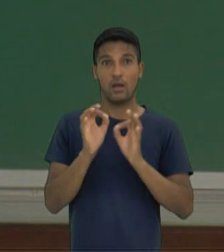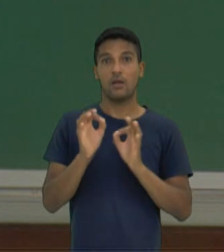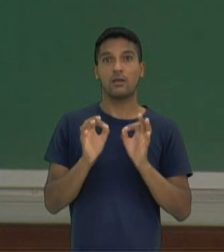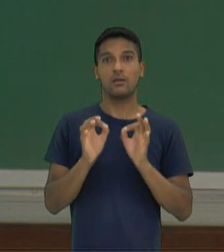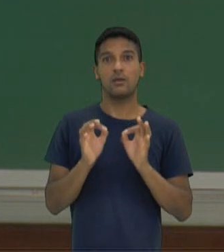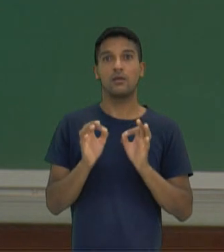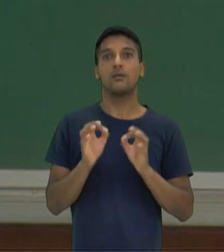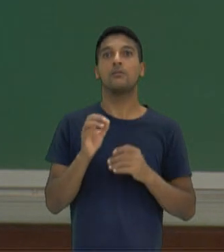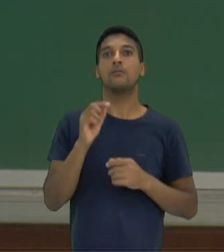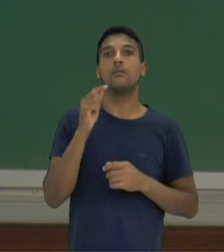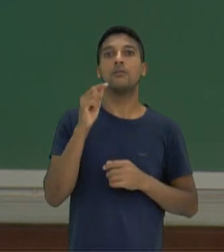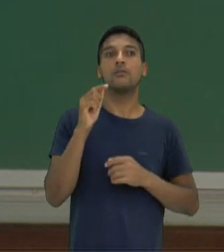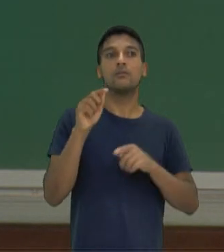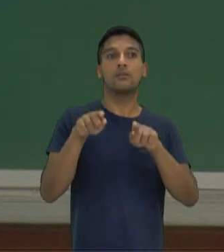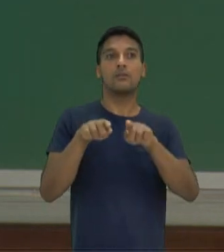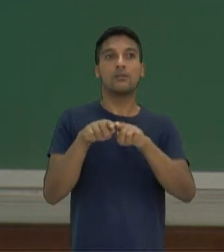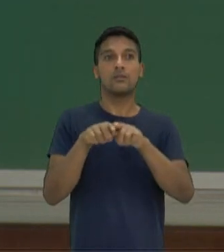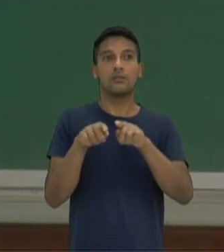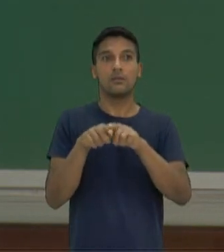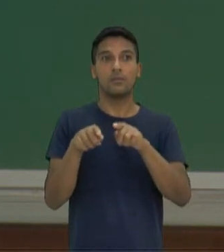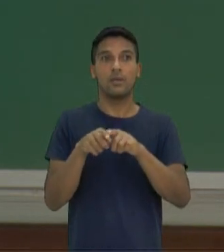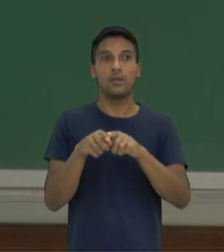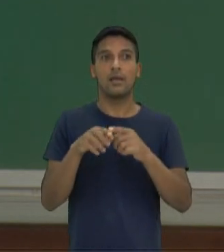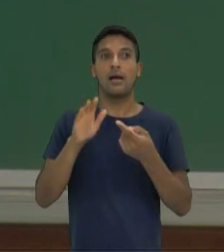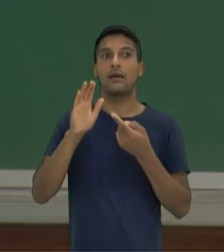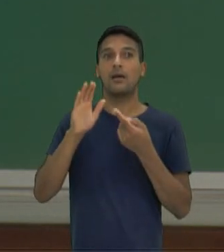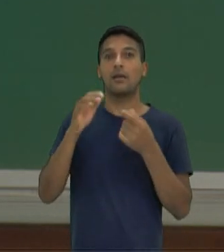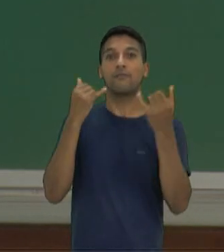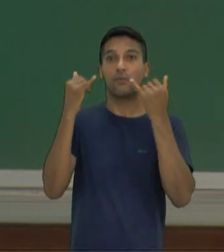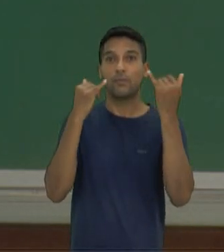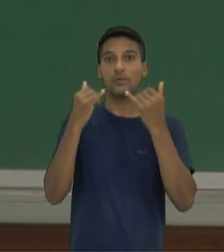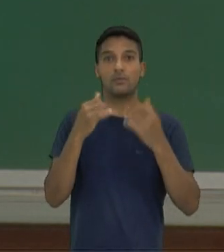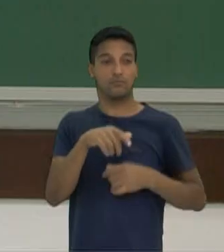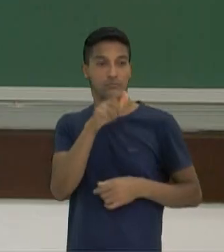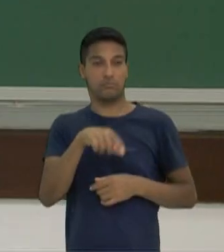os exercícios e depois desenvolver a sua produção.